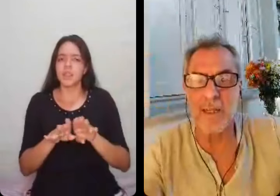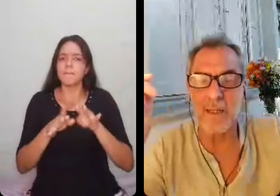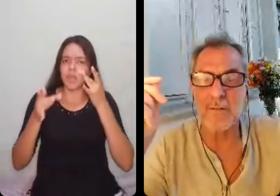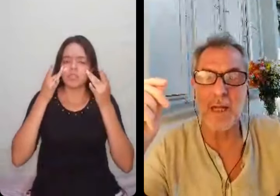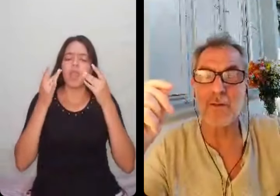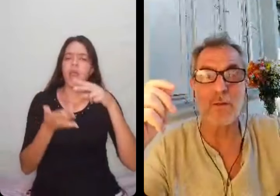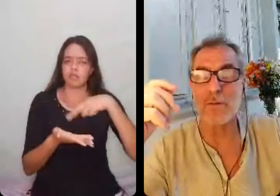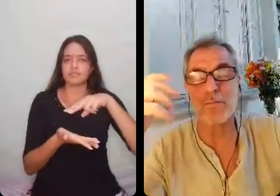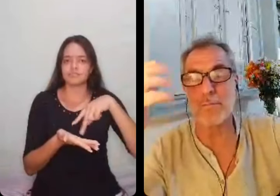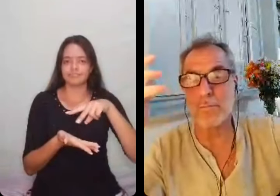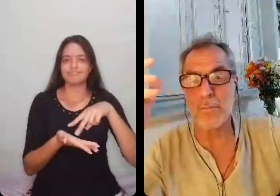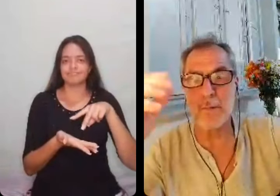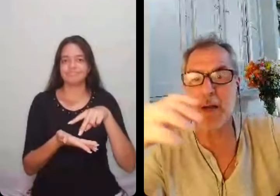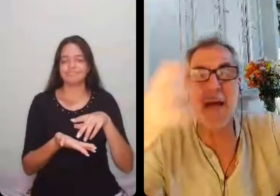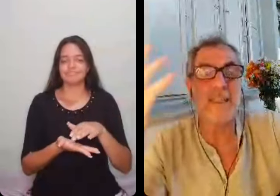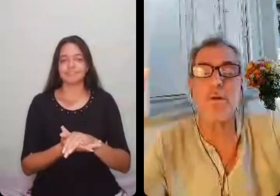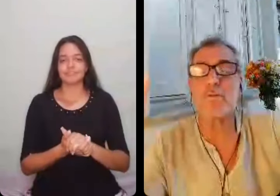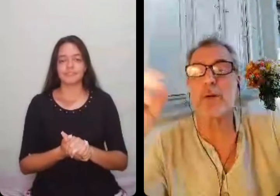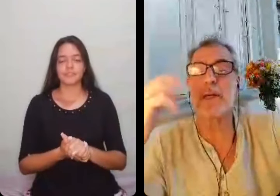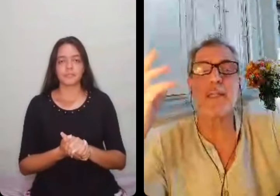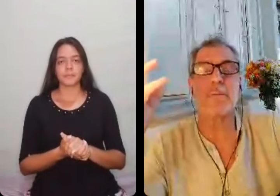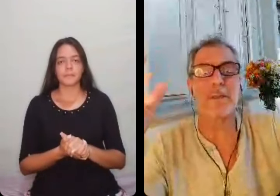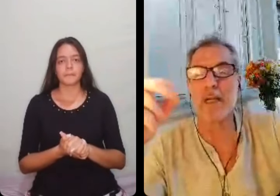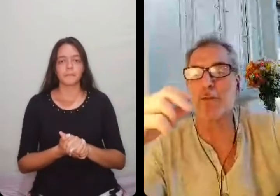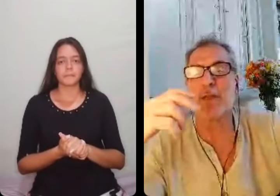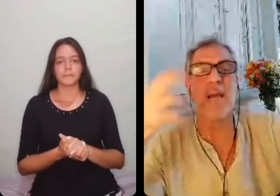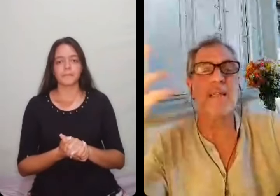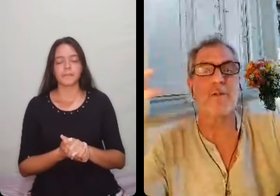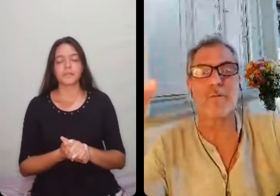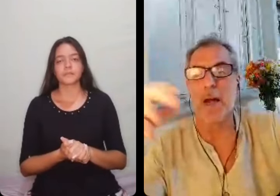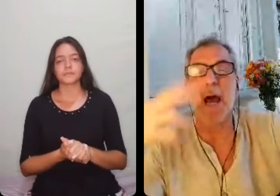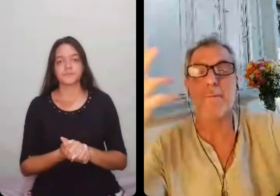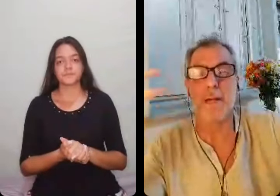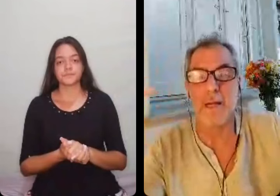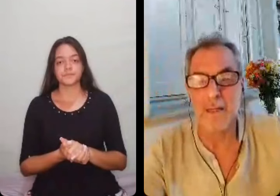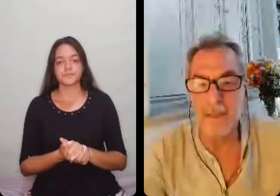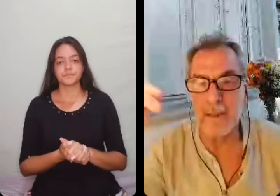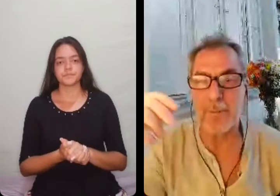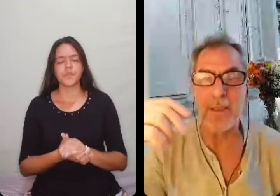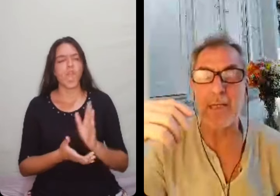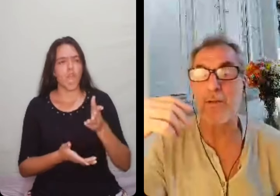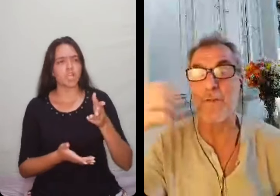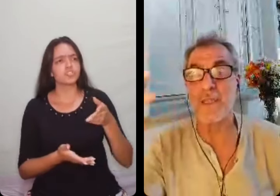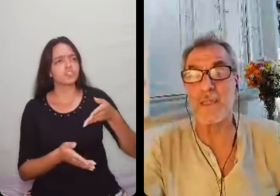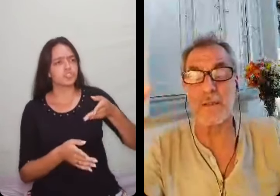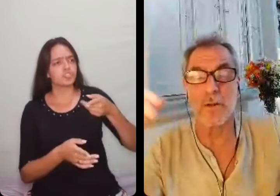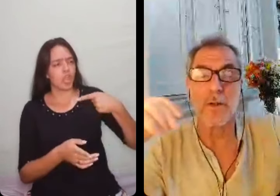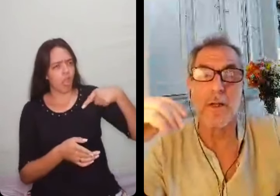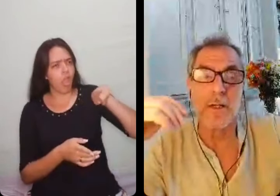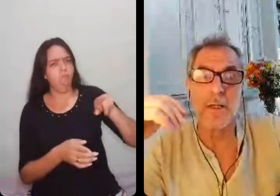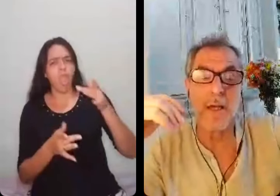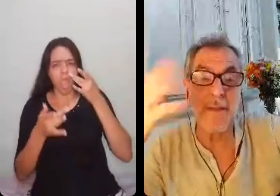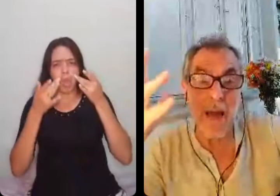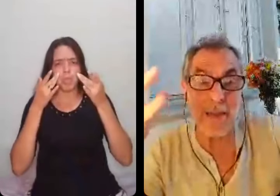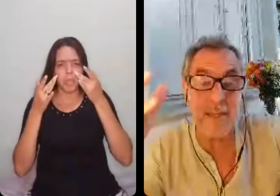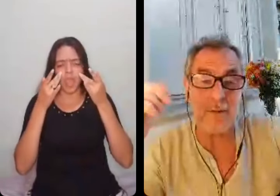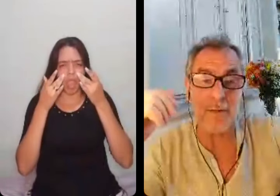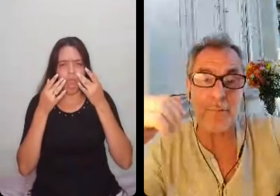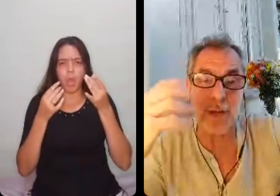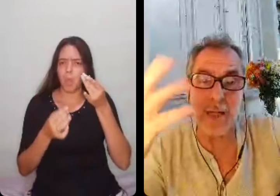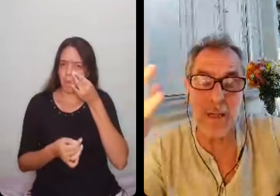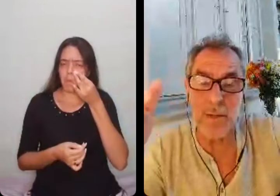é teatro clássico, alguma vez. Teatro de texto, palavra. Depois, teatro físico. E a